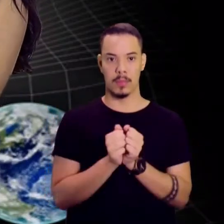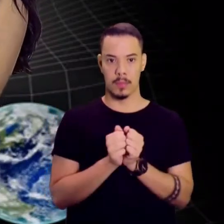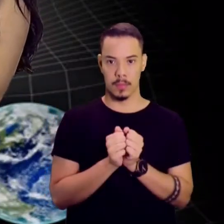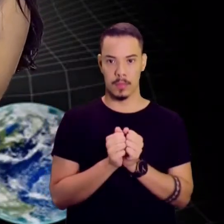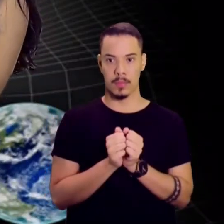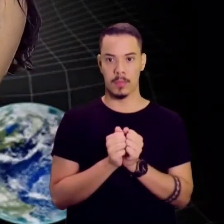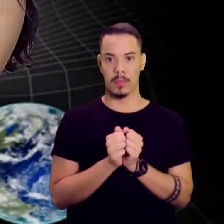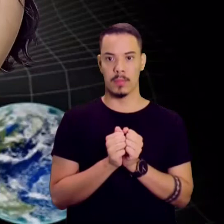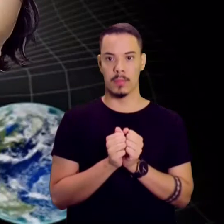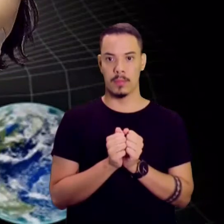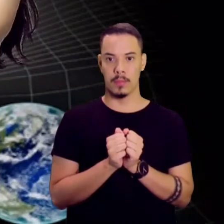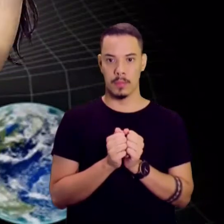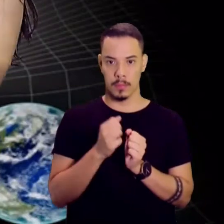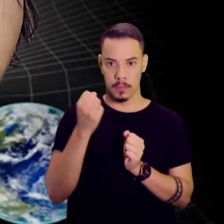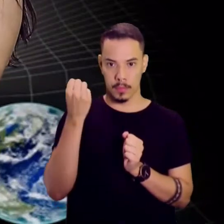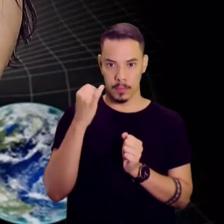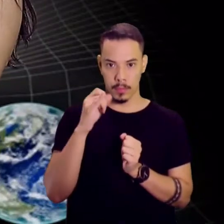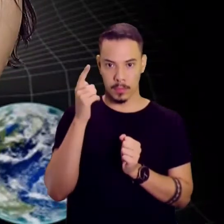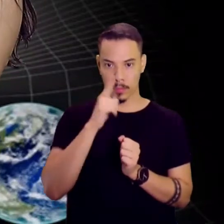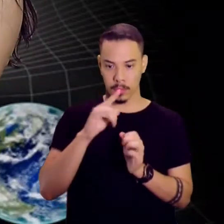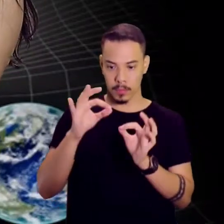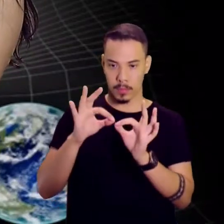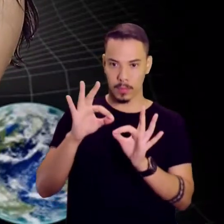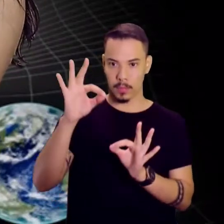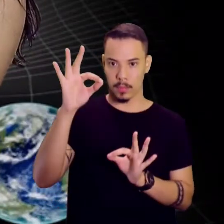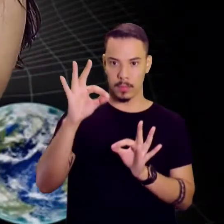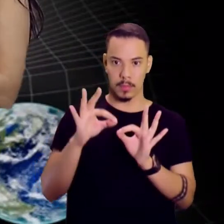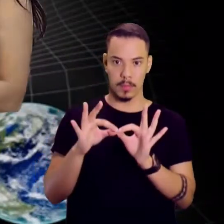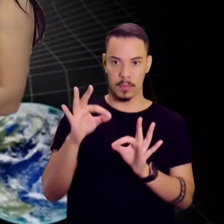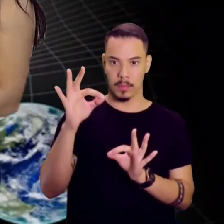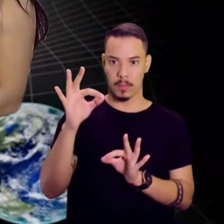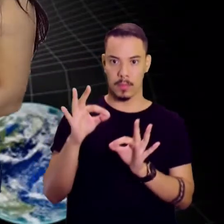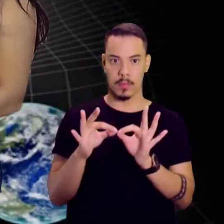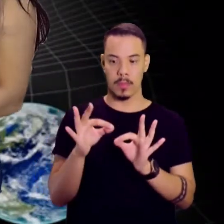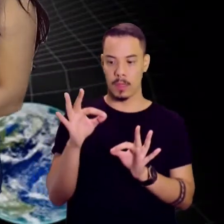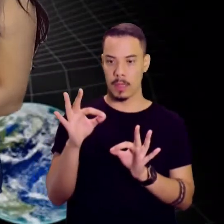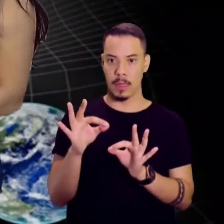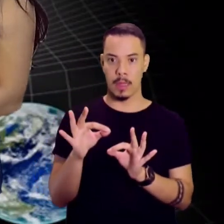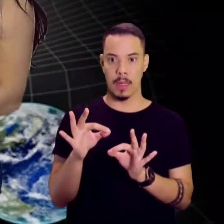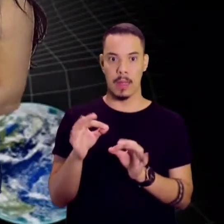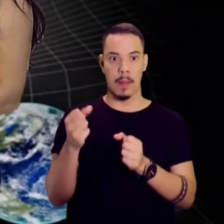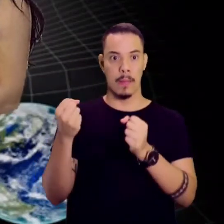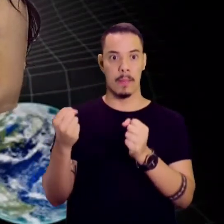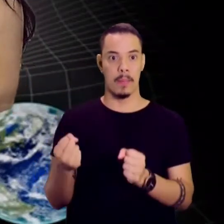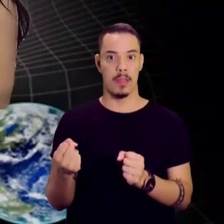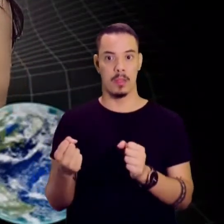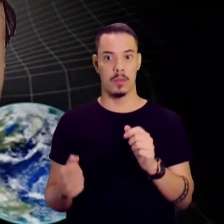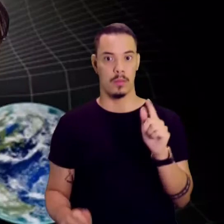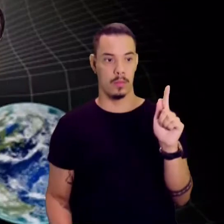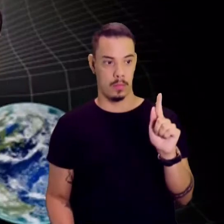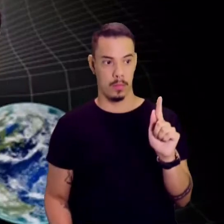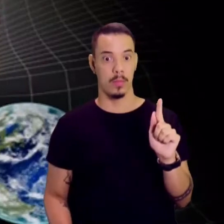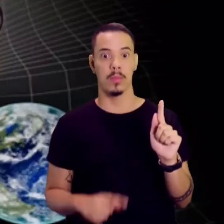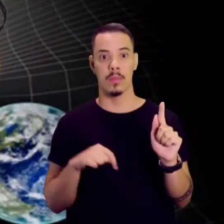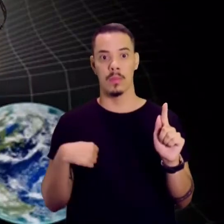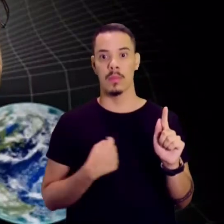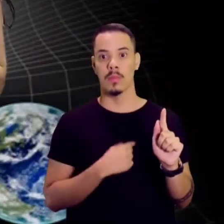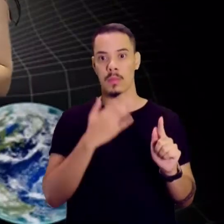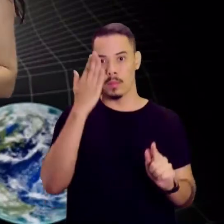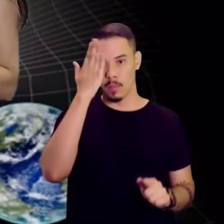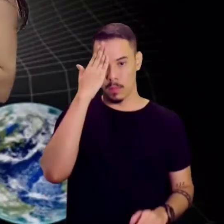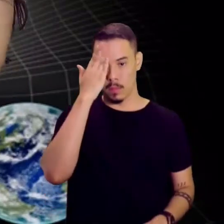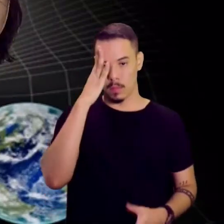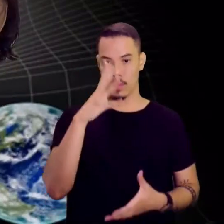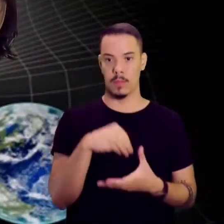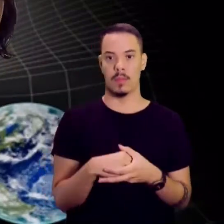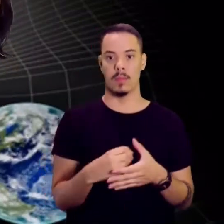Então, a massa, quando eu considero na vertical, é a razão do peso por G. Nós sabemos que em KGF, um KGF